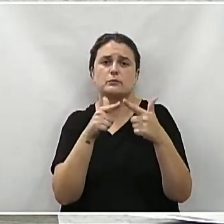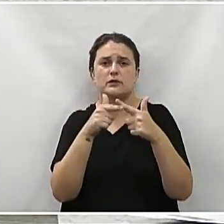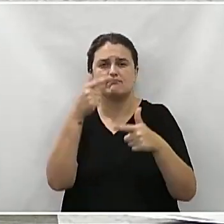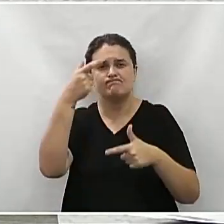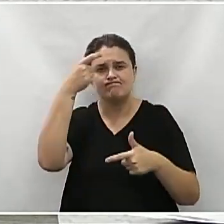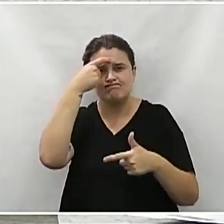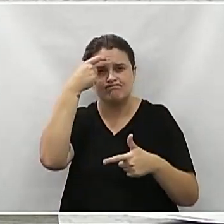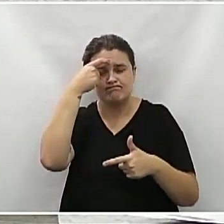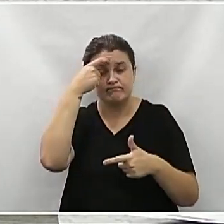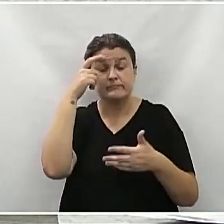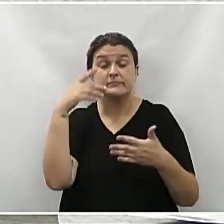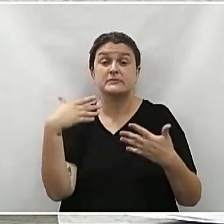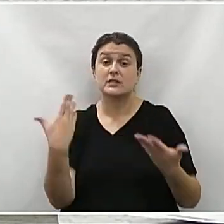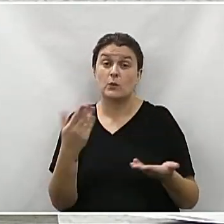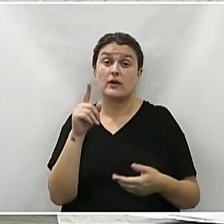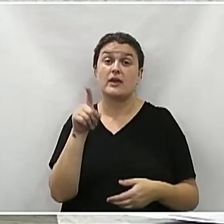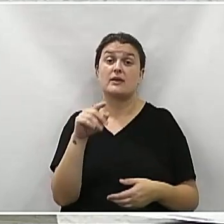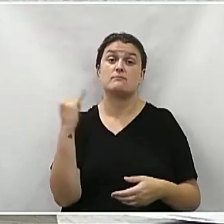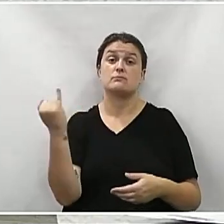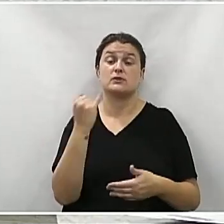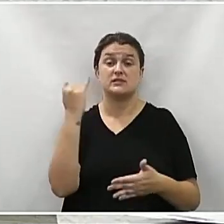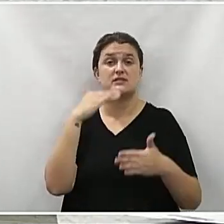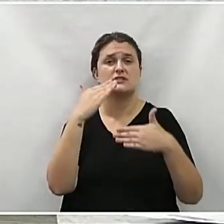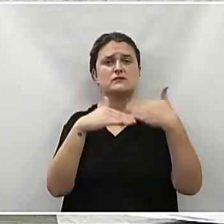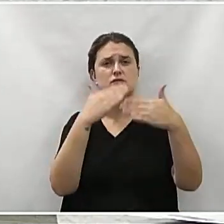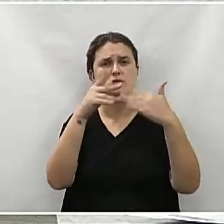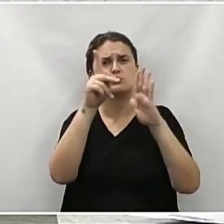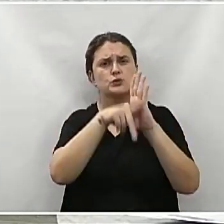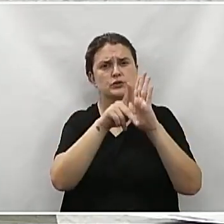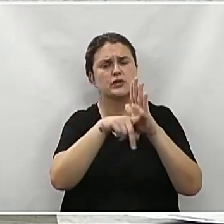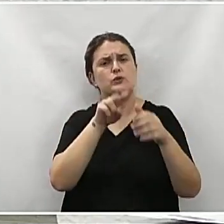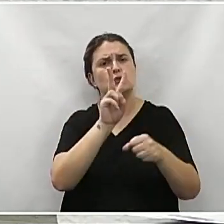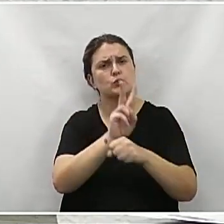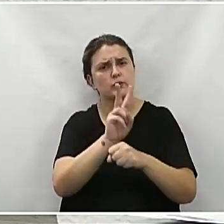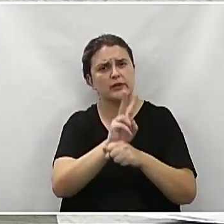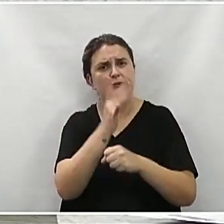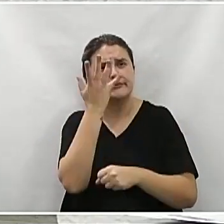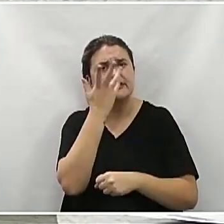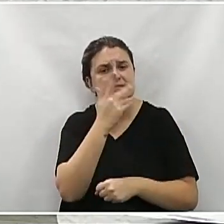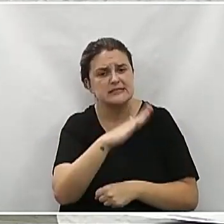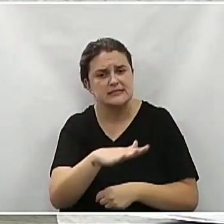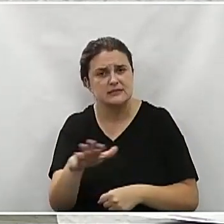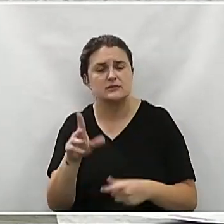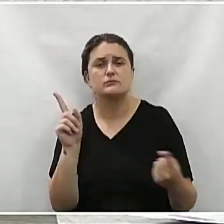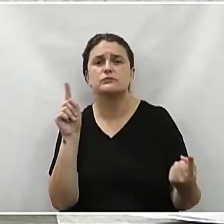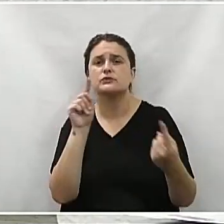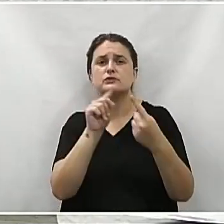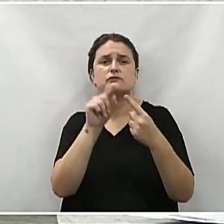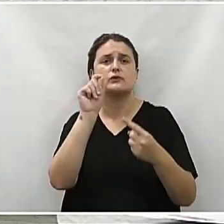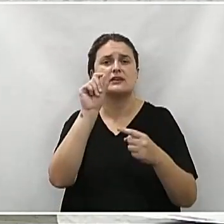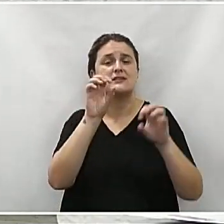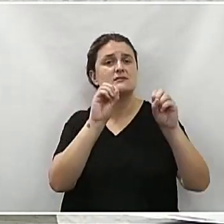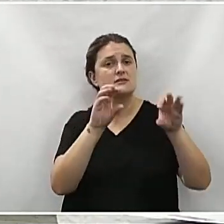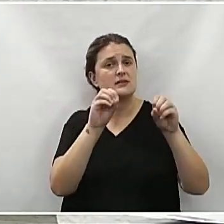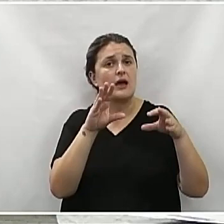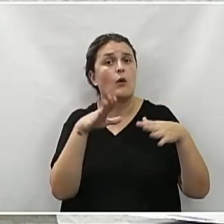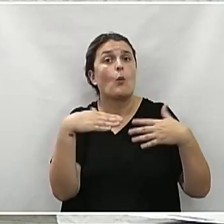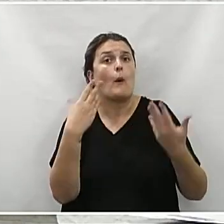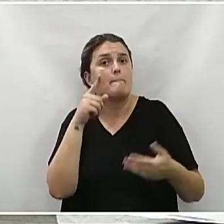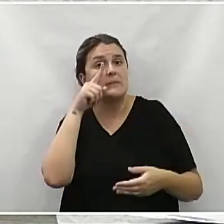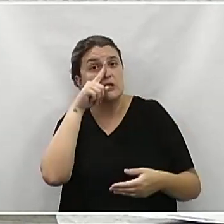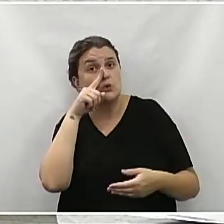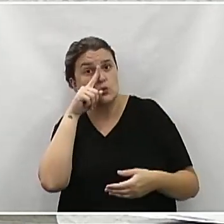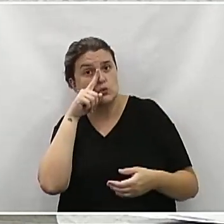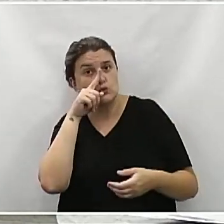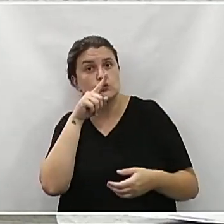Diante disso, é fundamental que sejam desenvolvidos programas de proteção às crianças como objetivo de educá-las sobre os perigos da